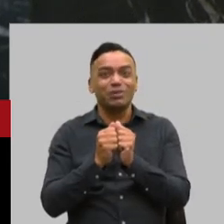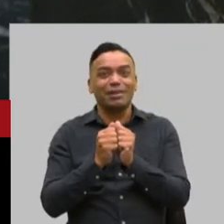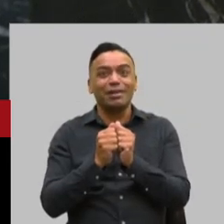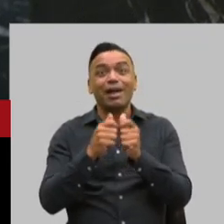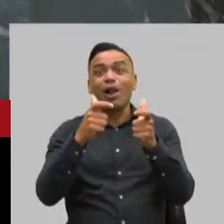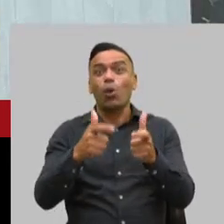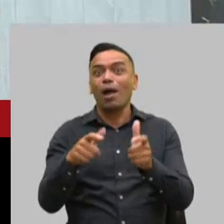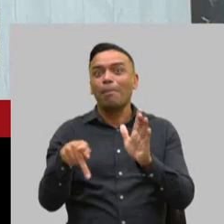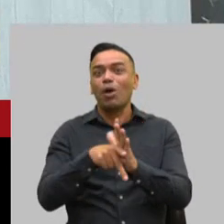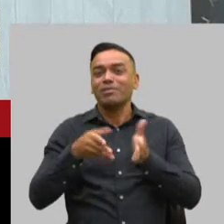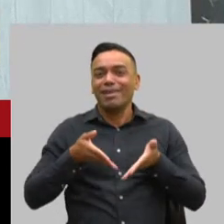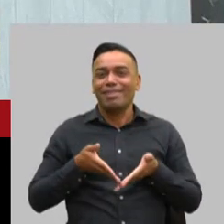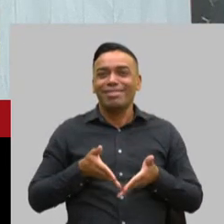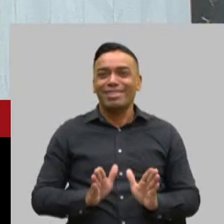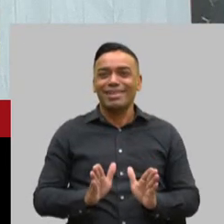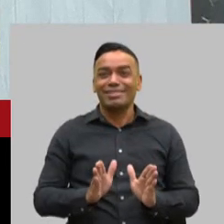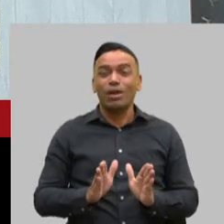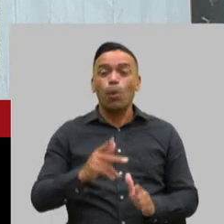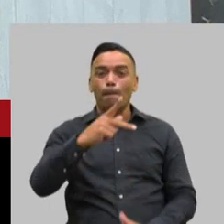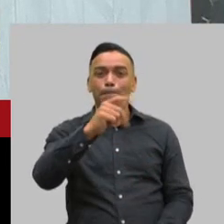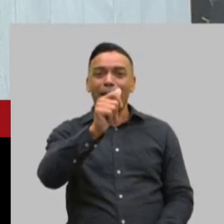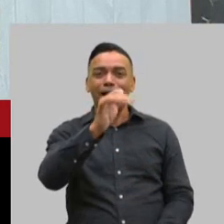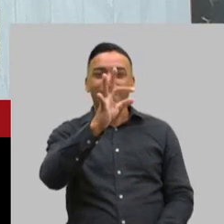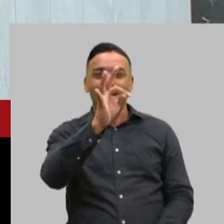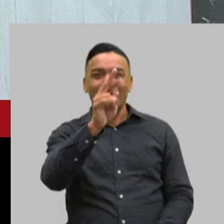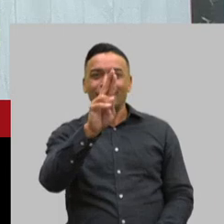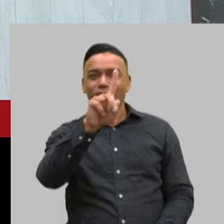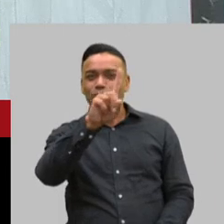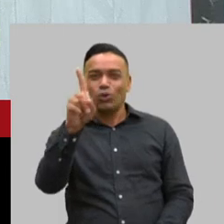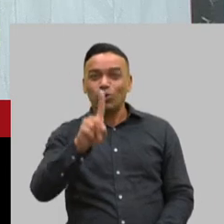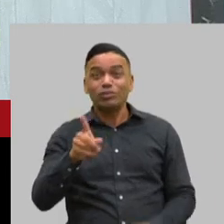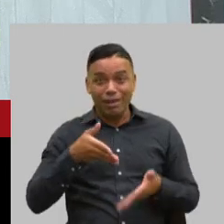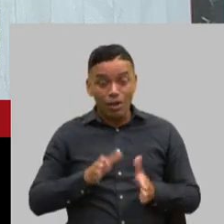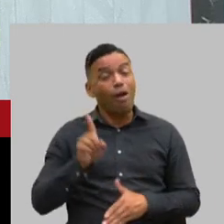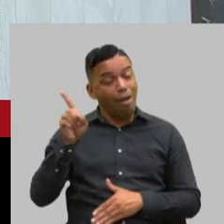perguntou: é daqui que é o Patrus? Falei: exatamente daqui.